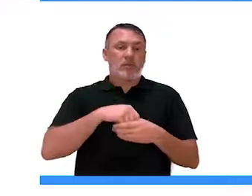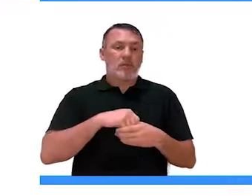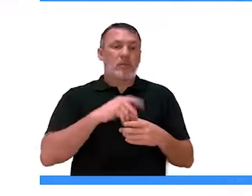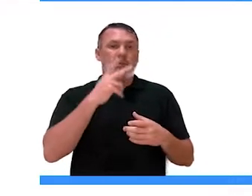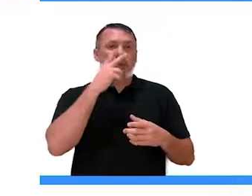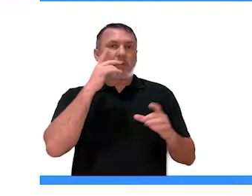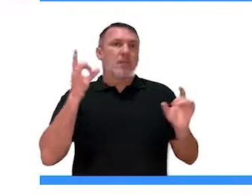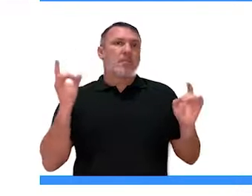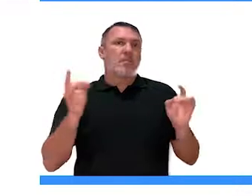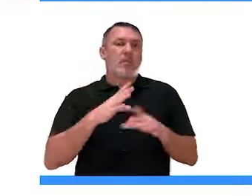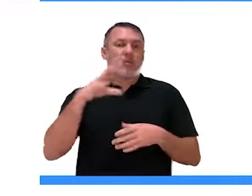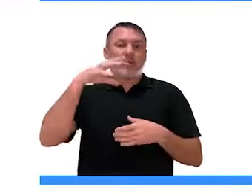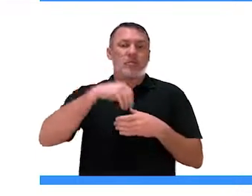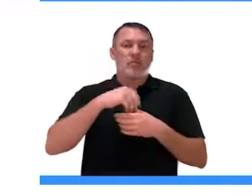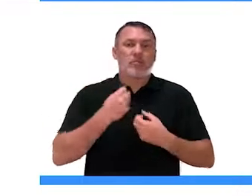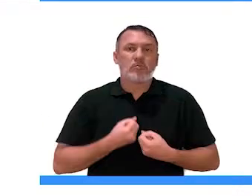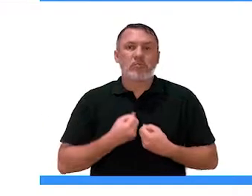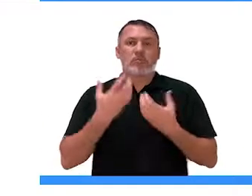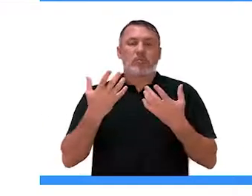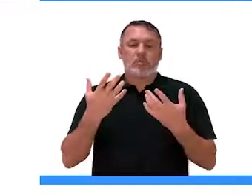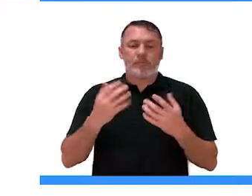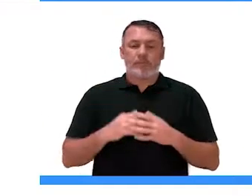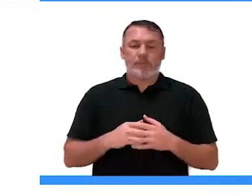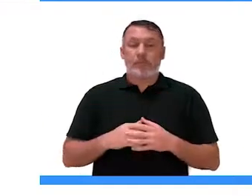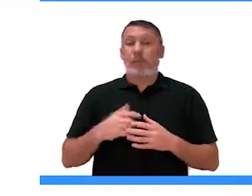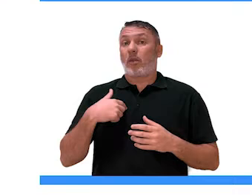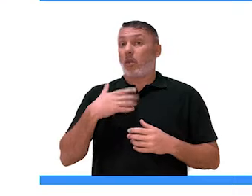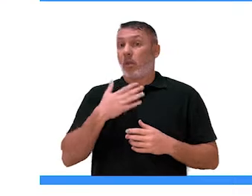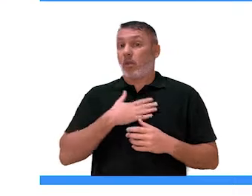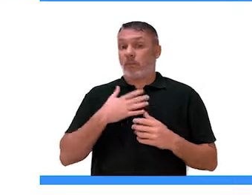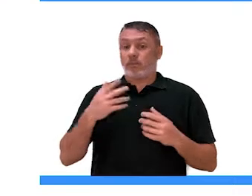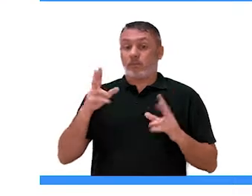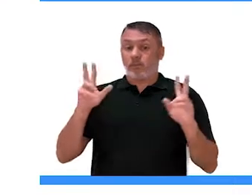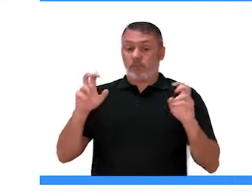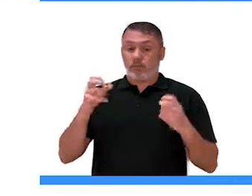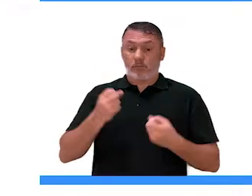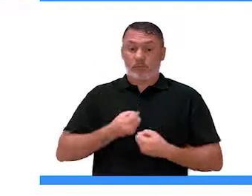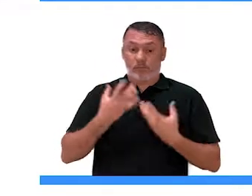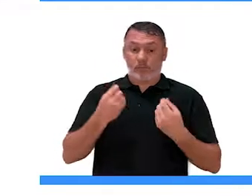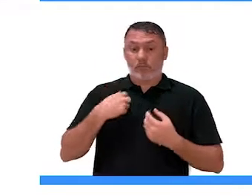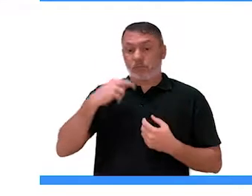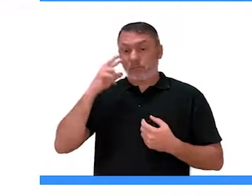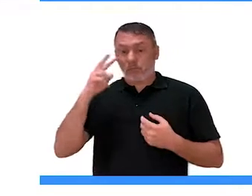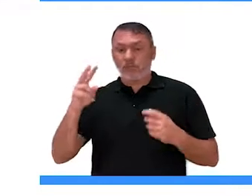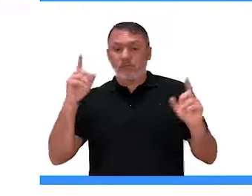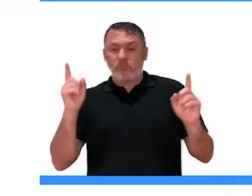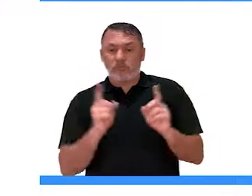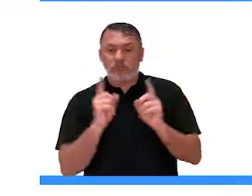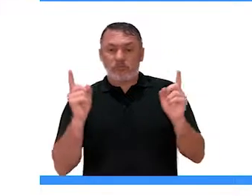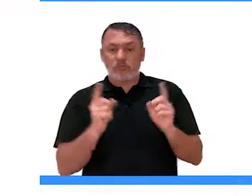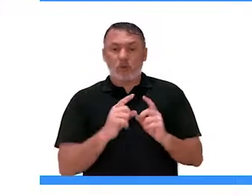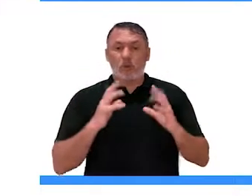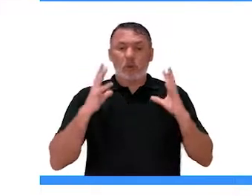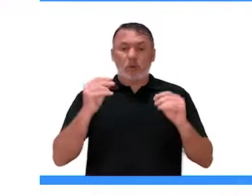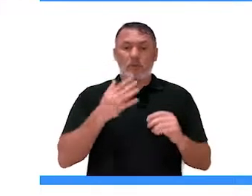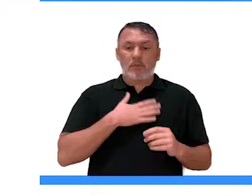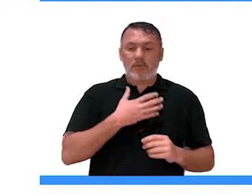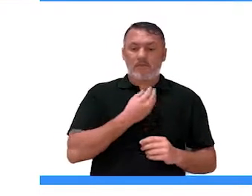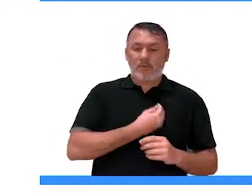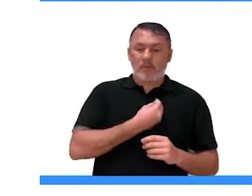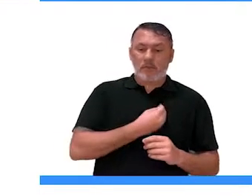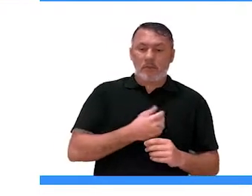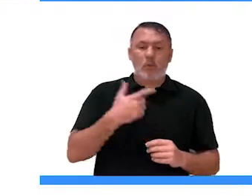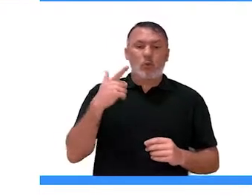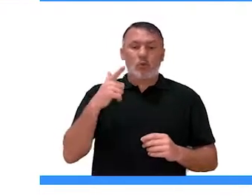como se já tivesse pronto dentro de mim. Gosto desse poema porque vejo nele, em escorço, toda a minha